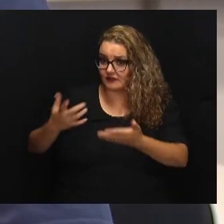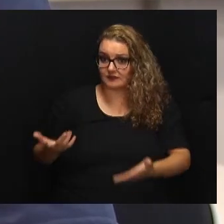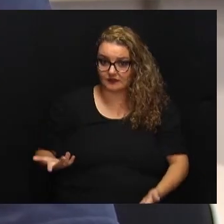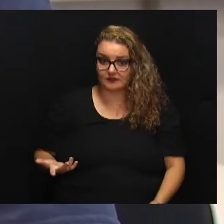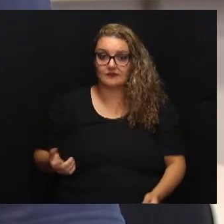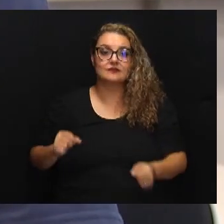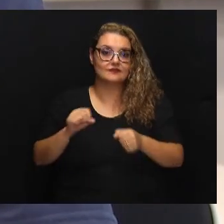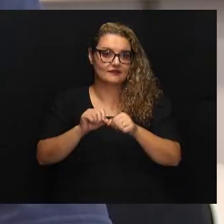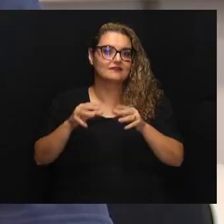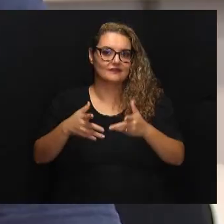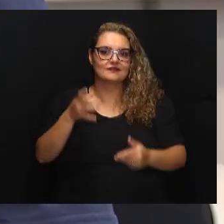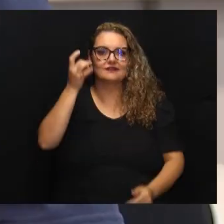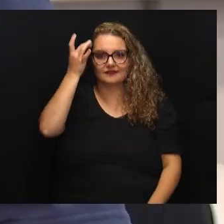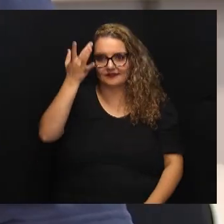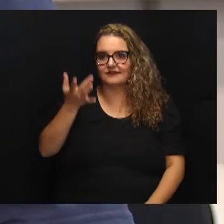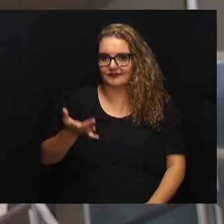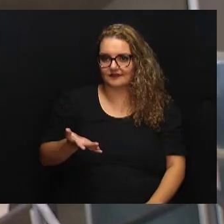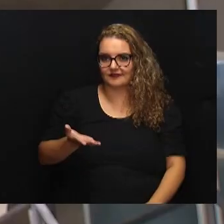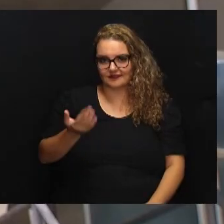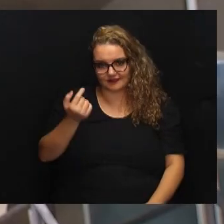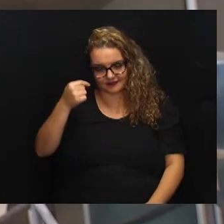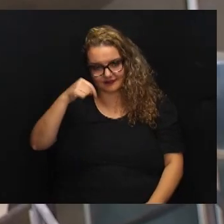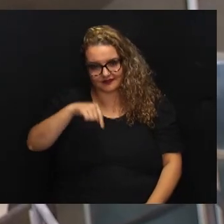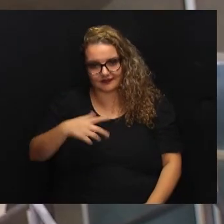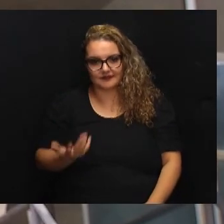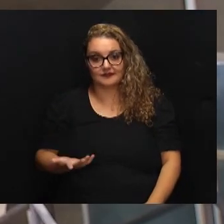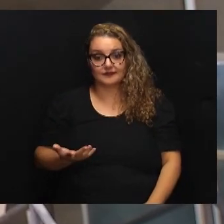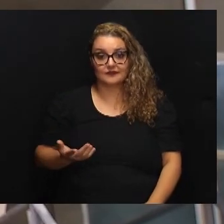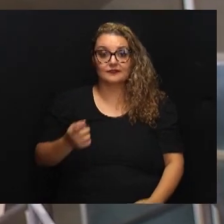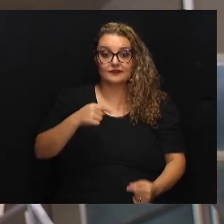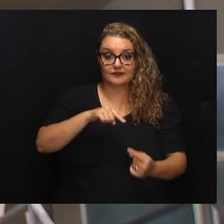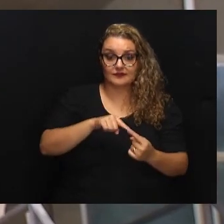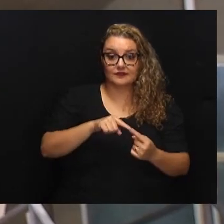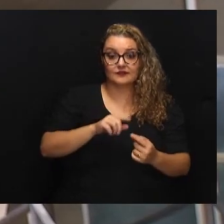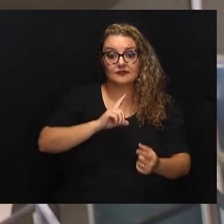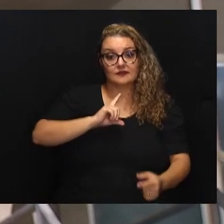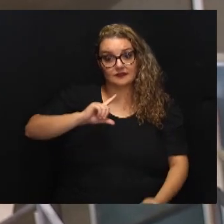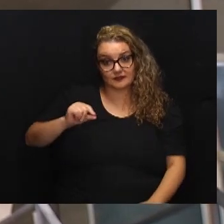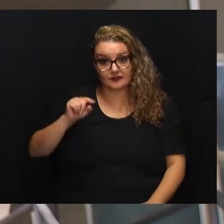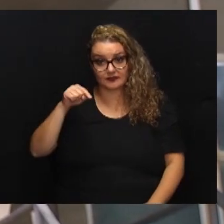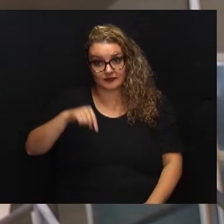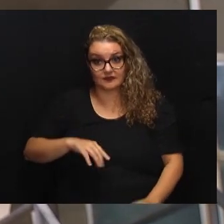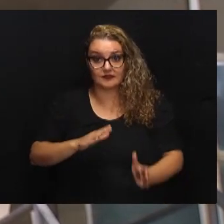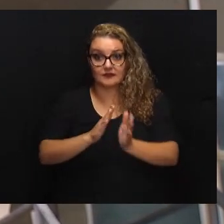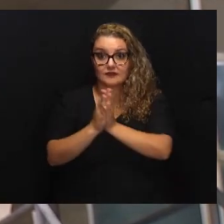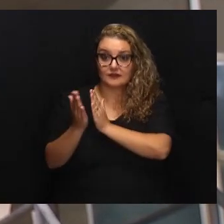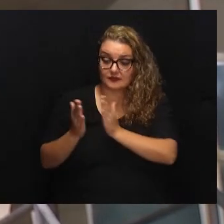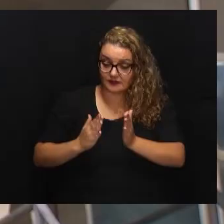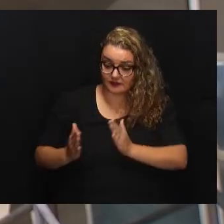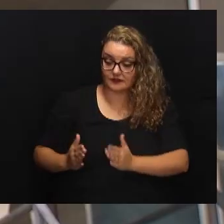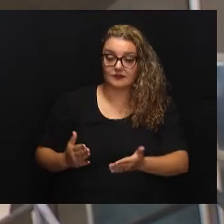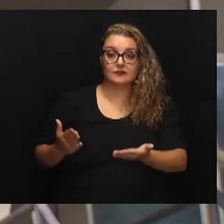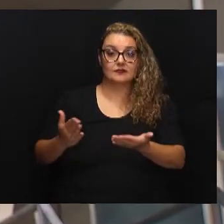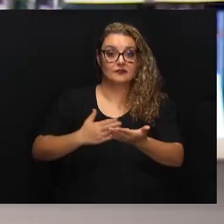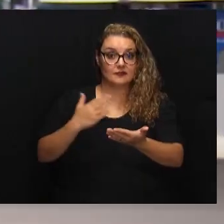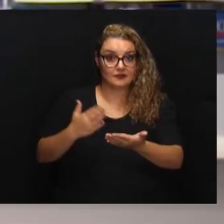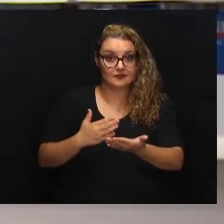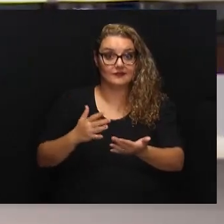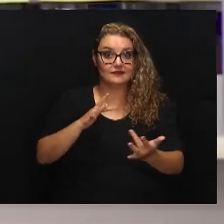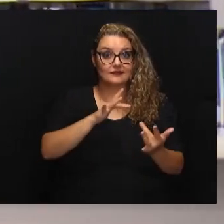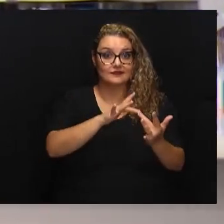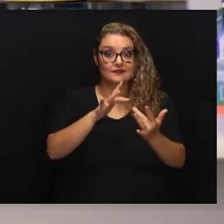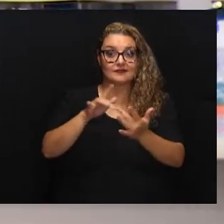um documento vem aqui e a gente faz de tudo para facilitar, porque o objetivo é que as pessoas saiam daqui com um livro, que possam